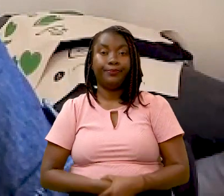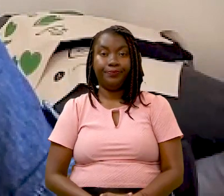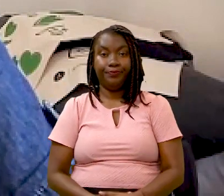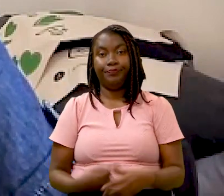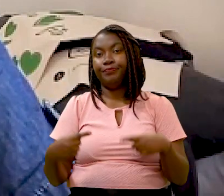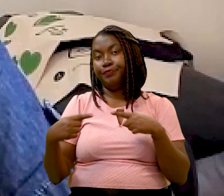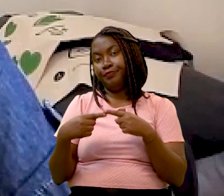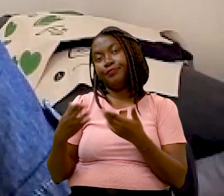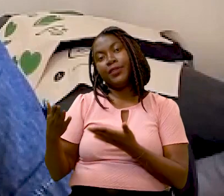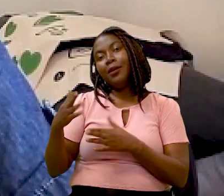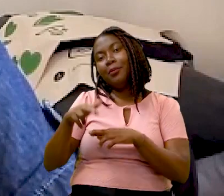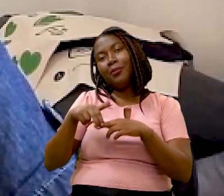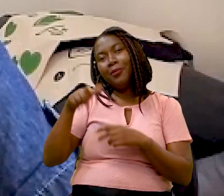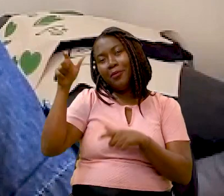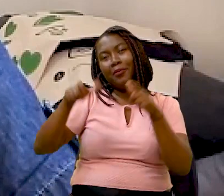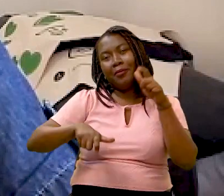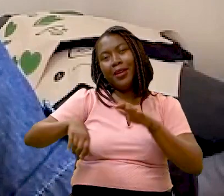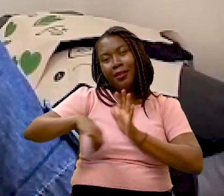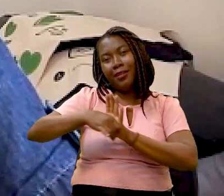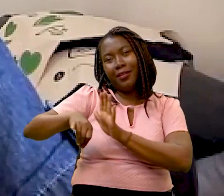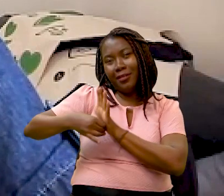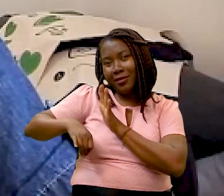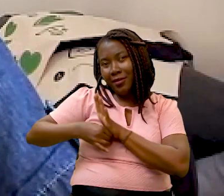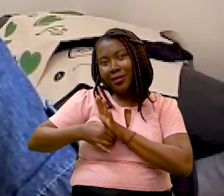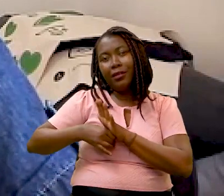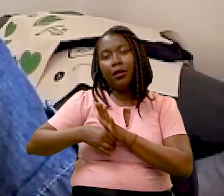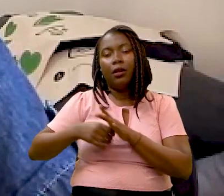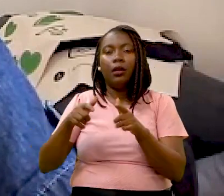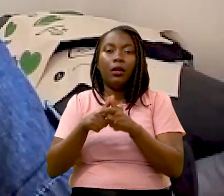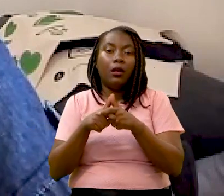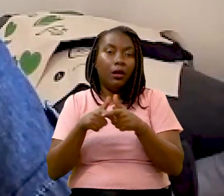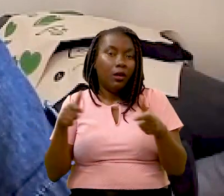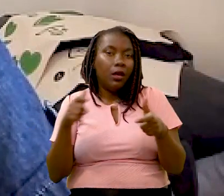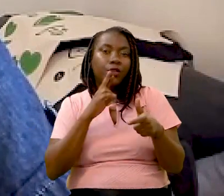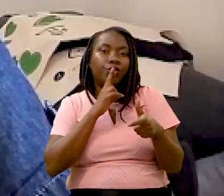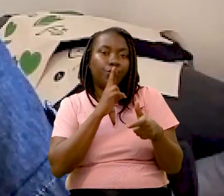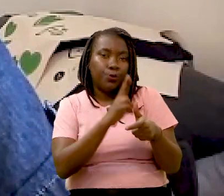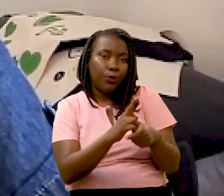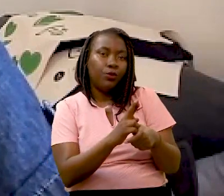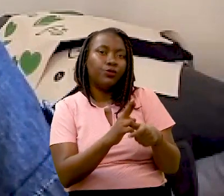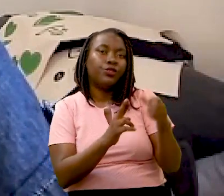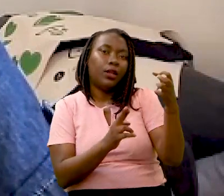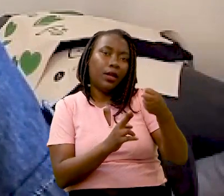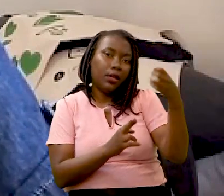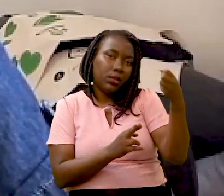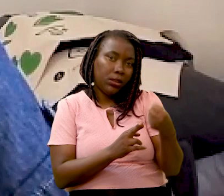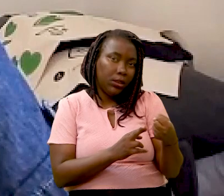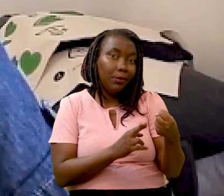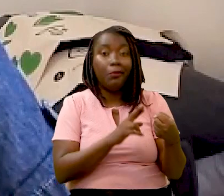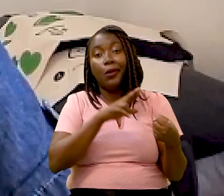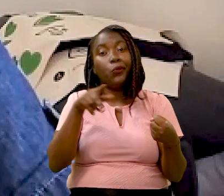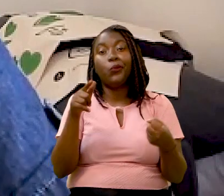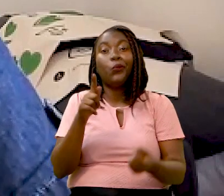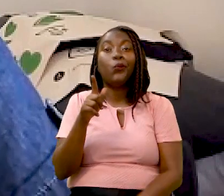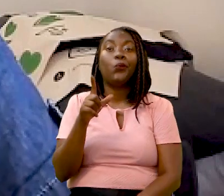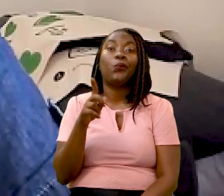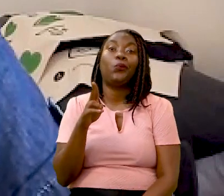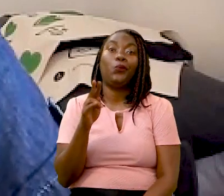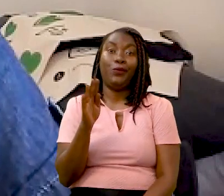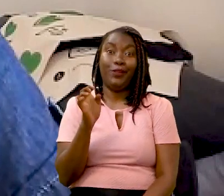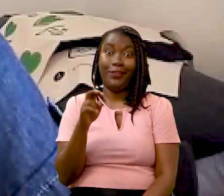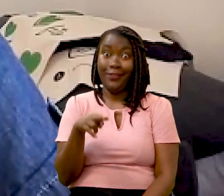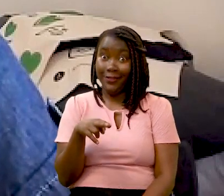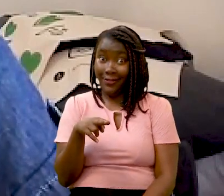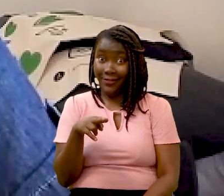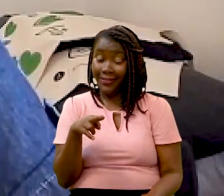ela, porque é uma questão individual. A grande maioria responde a laticínios e leites, mas não responde ao glúten. Então, é